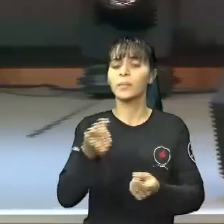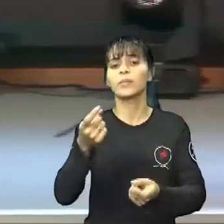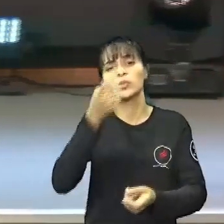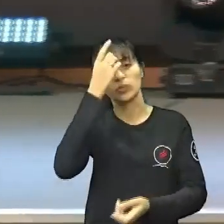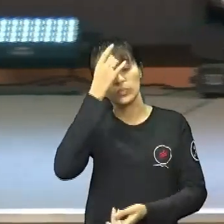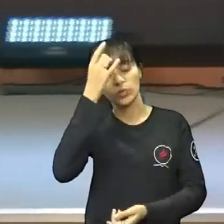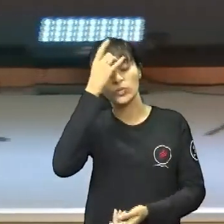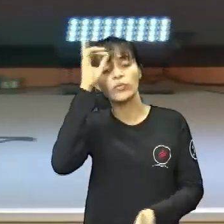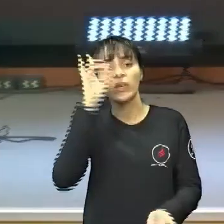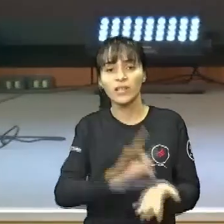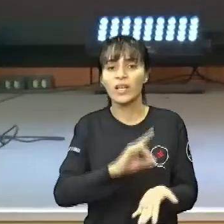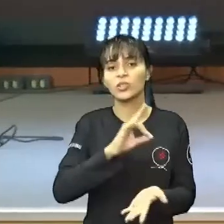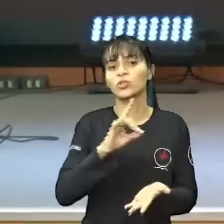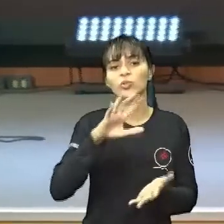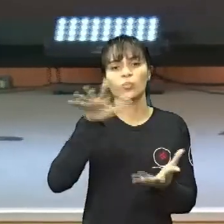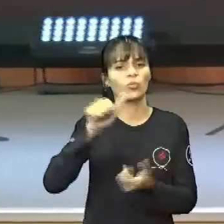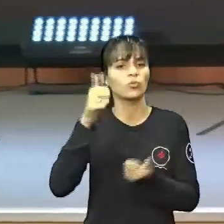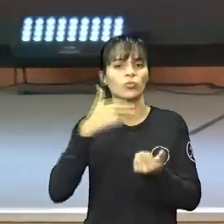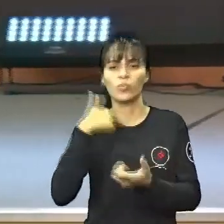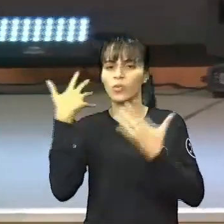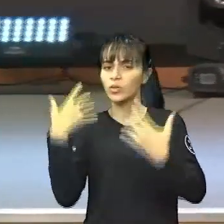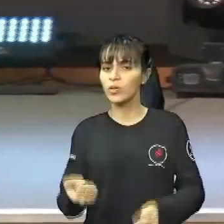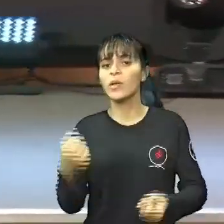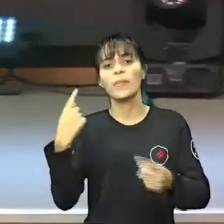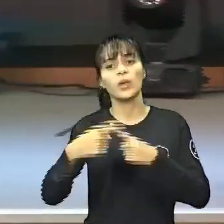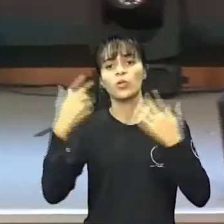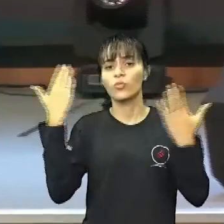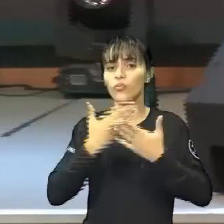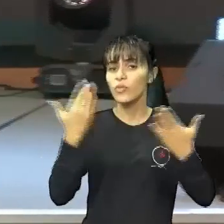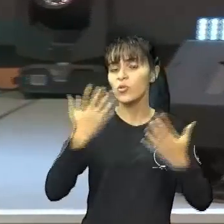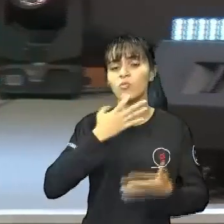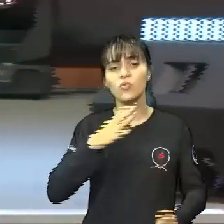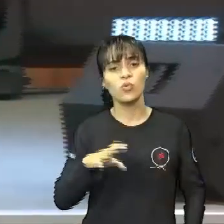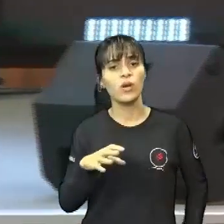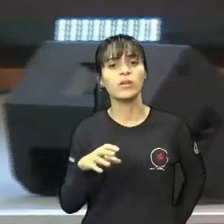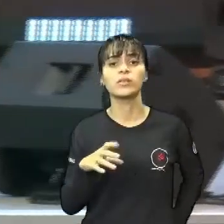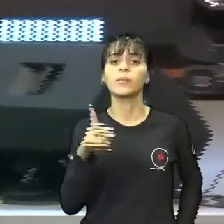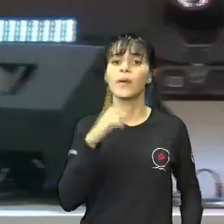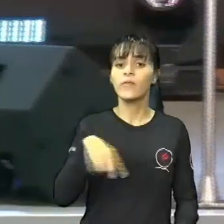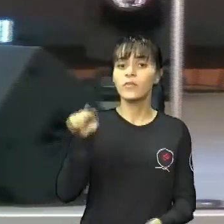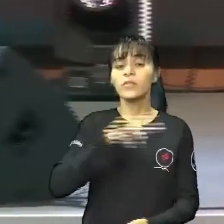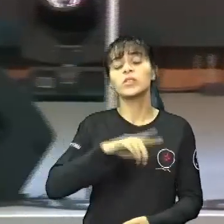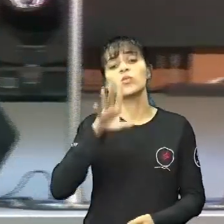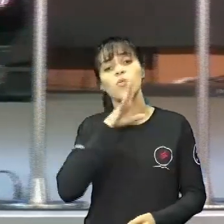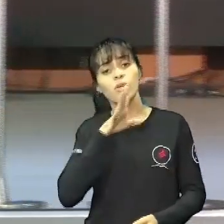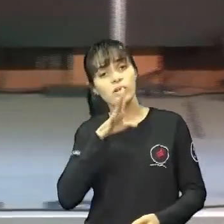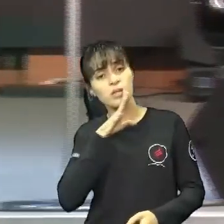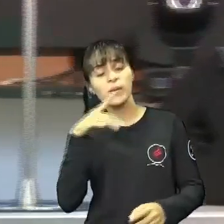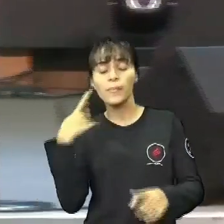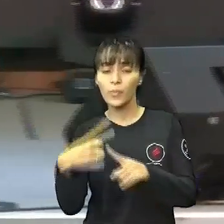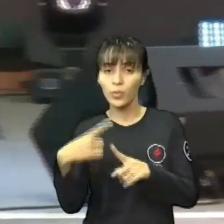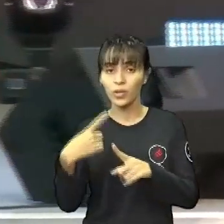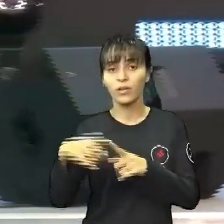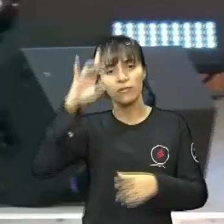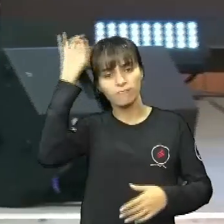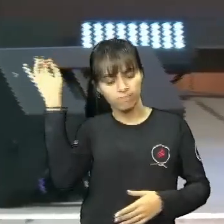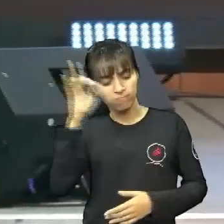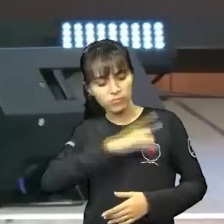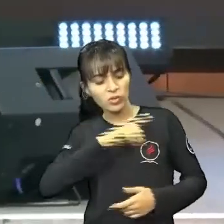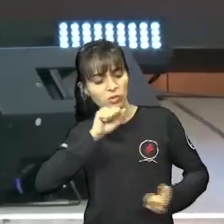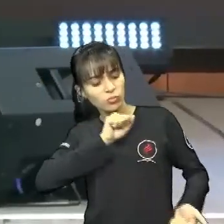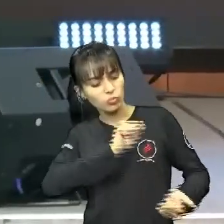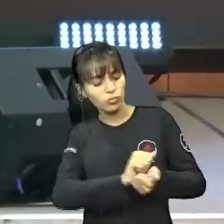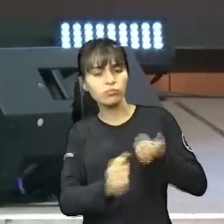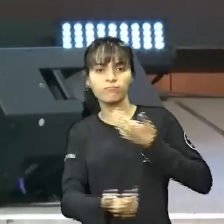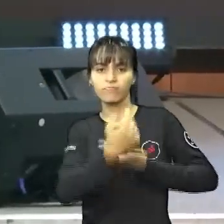que o mundo não pode receber porque não vê nem o conhece mas vós o conheceis porque habita com Vasco e